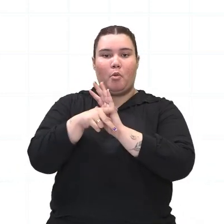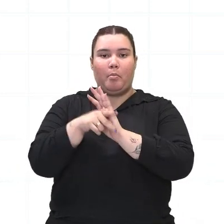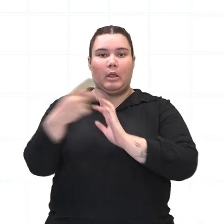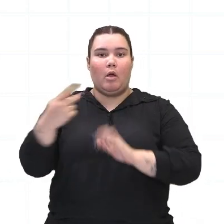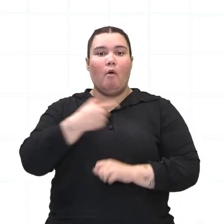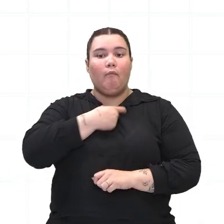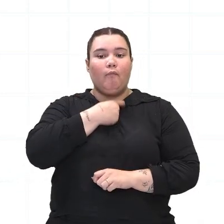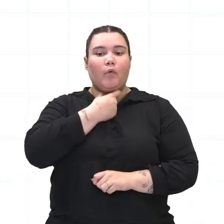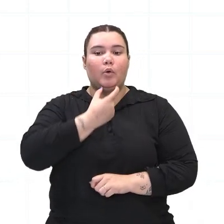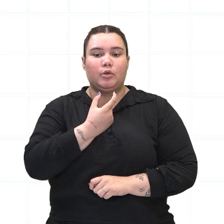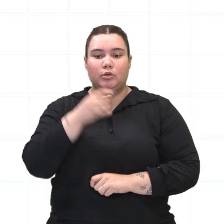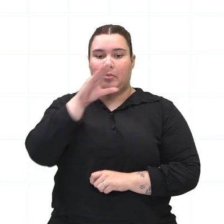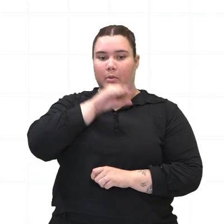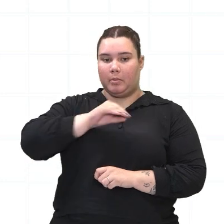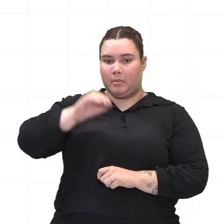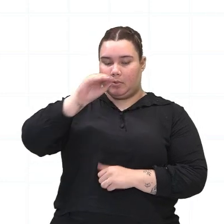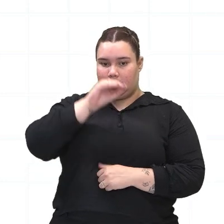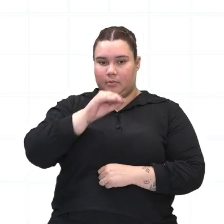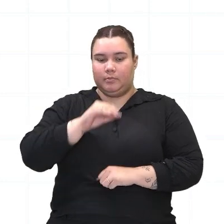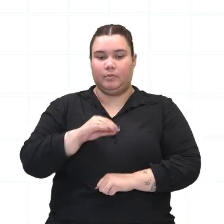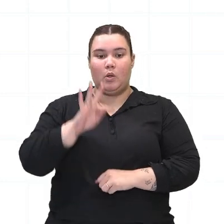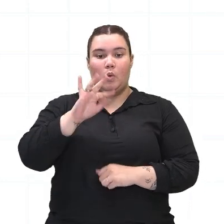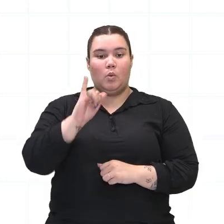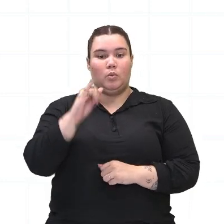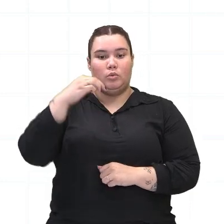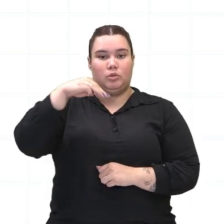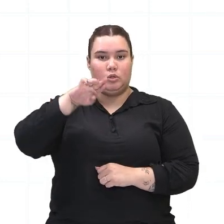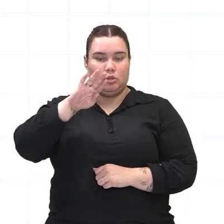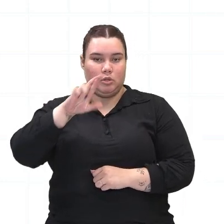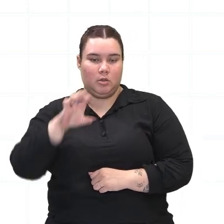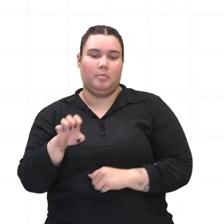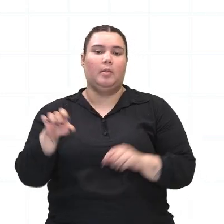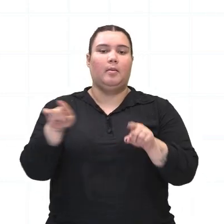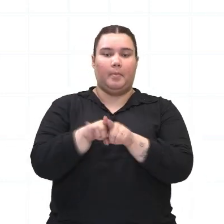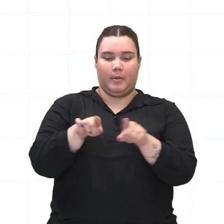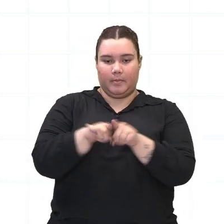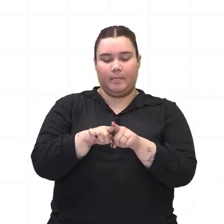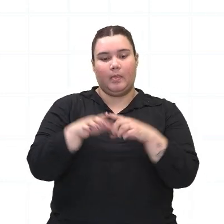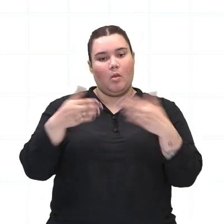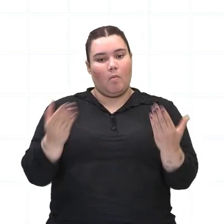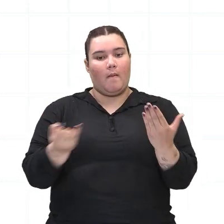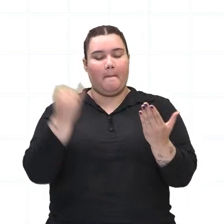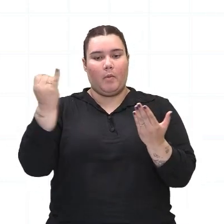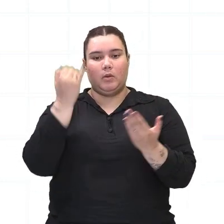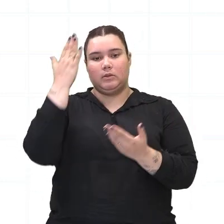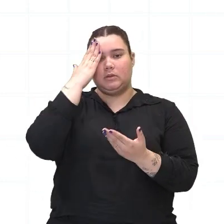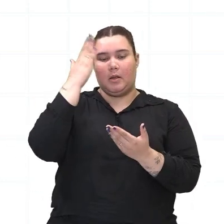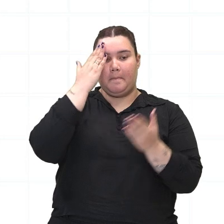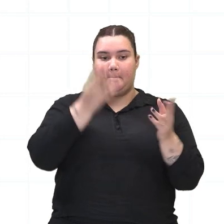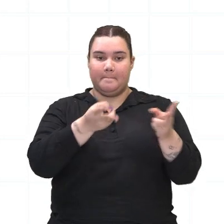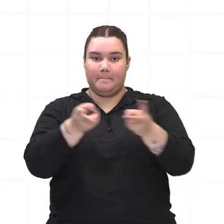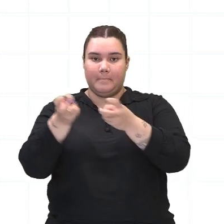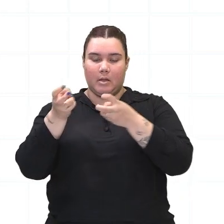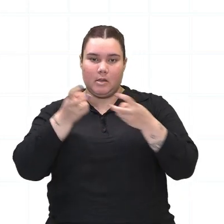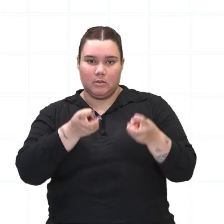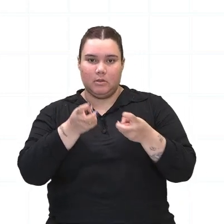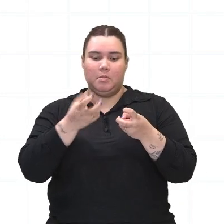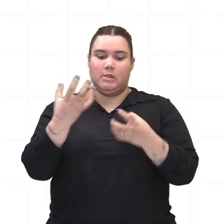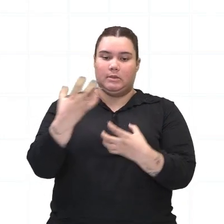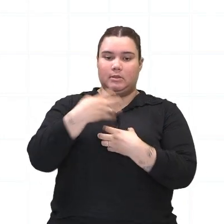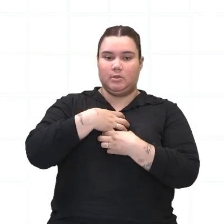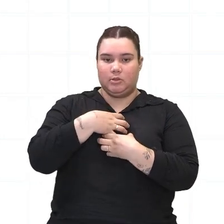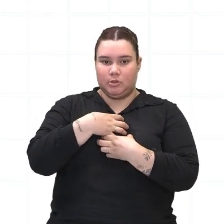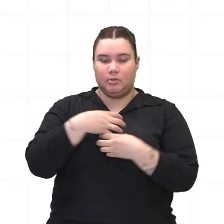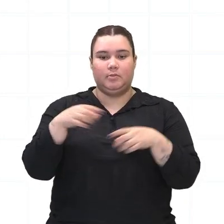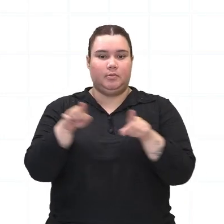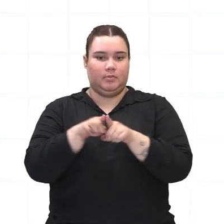aos detalhes, tenha-se ali o ouvido atento. É importante sentir, perceber e ver o som,